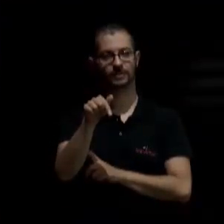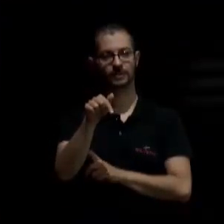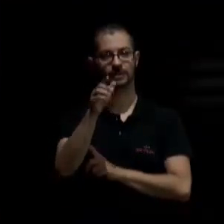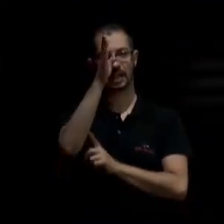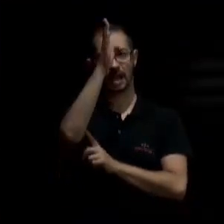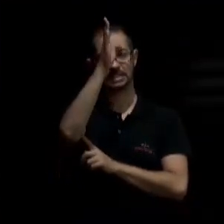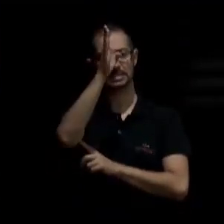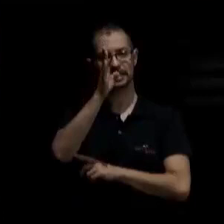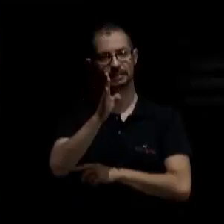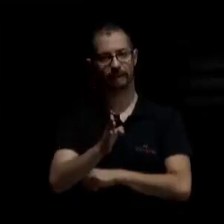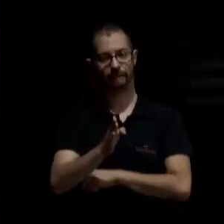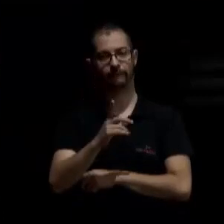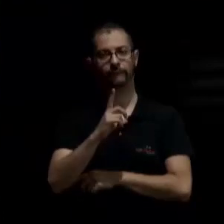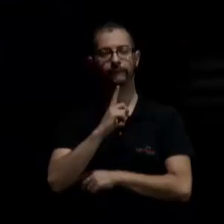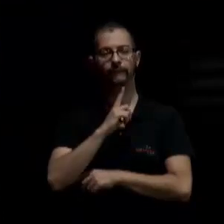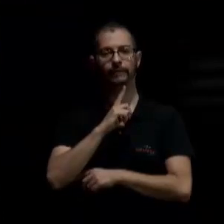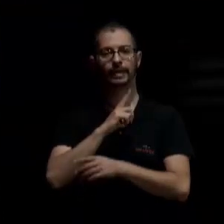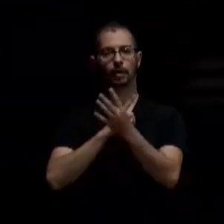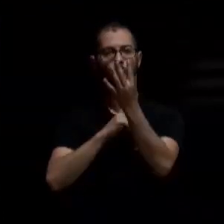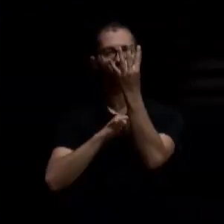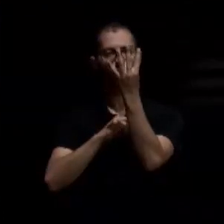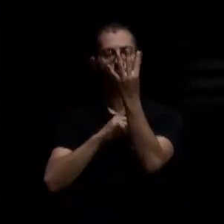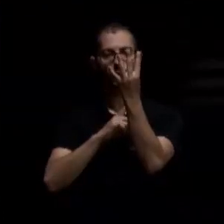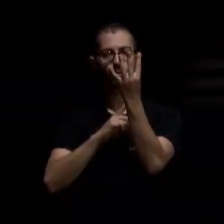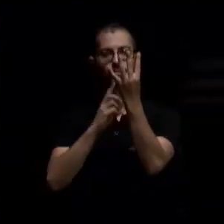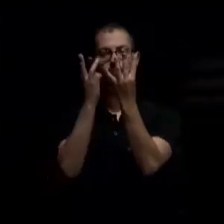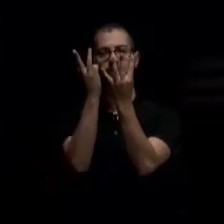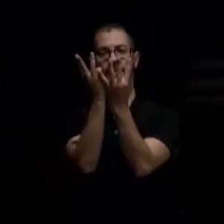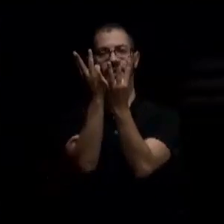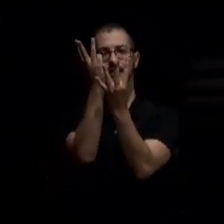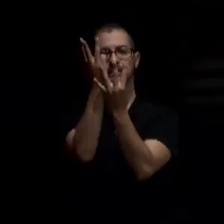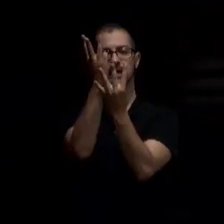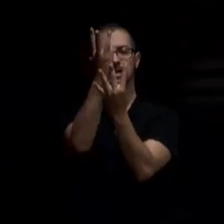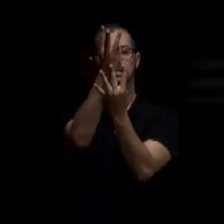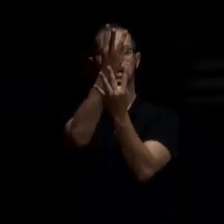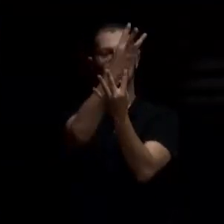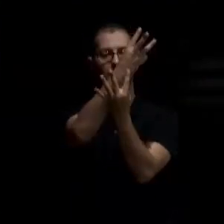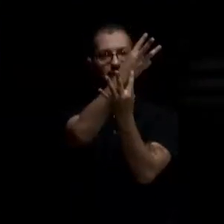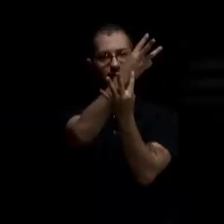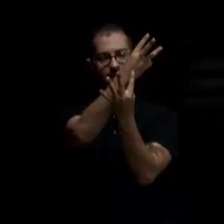central são 4 conjuntos de 3. 4 conjuntos de 3.